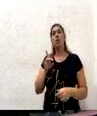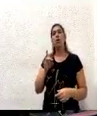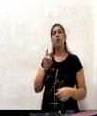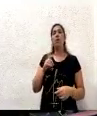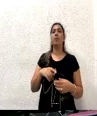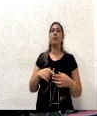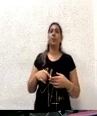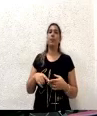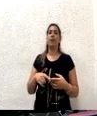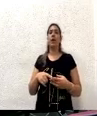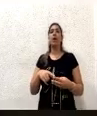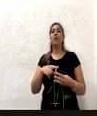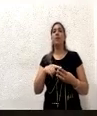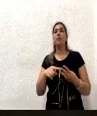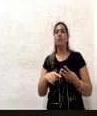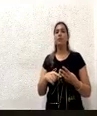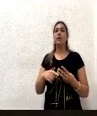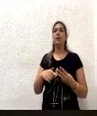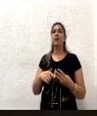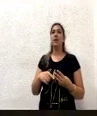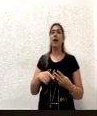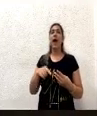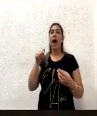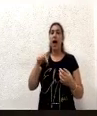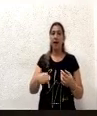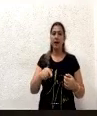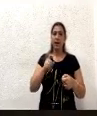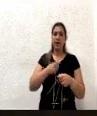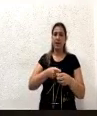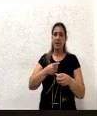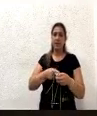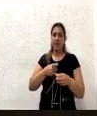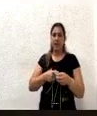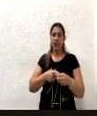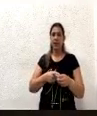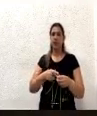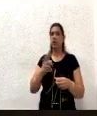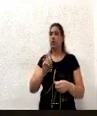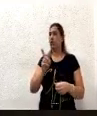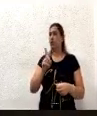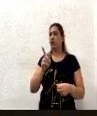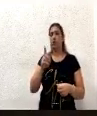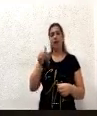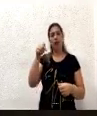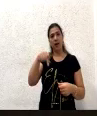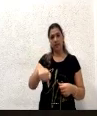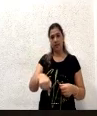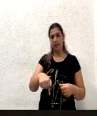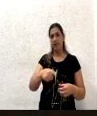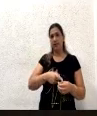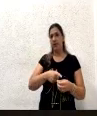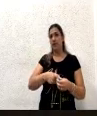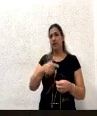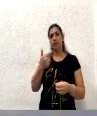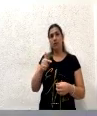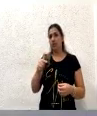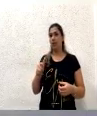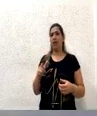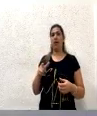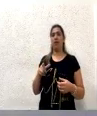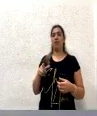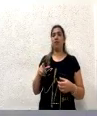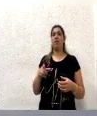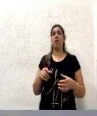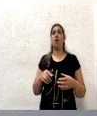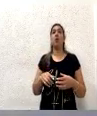Só por esse critério, Cordeirópolis já ficaria fora. 2022, 2023, nós não entramos no critério de